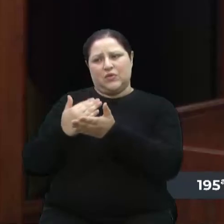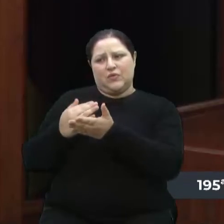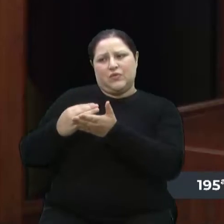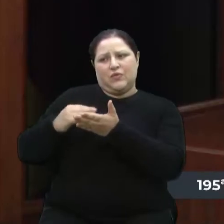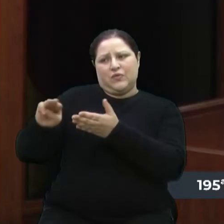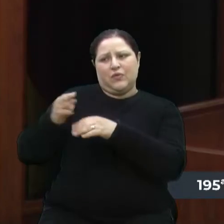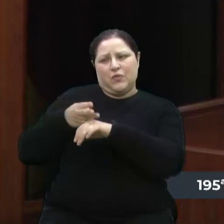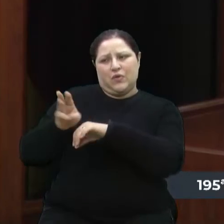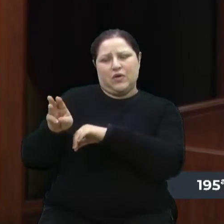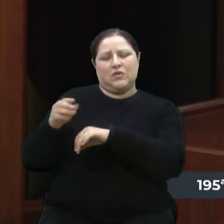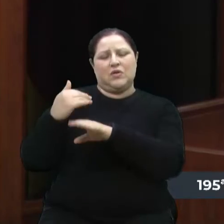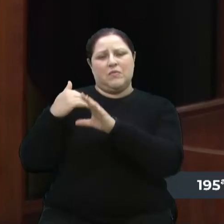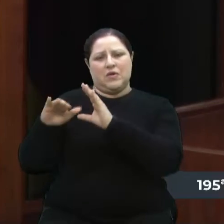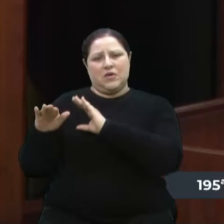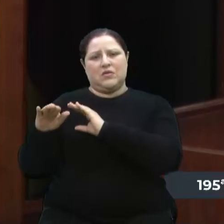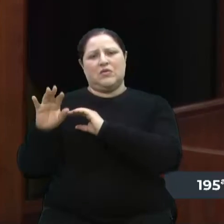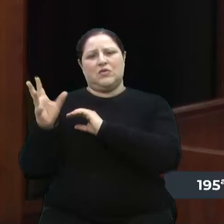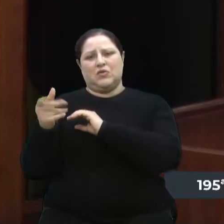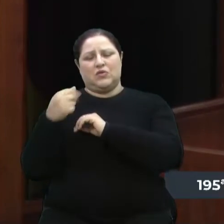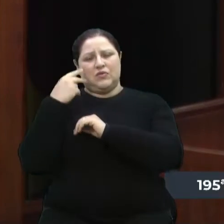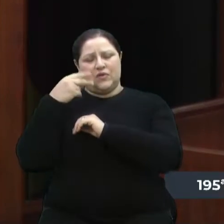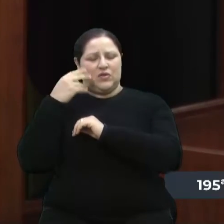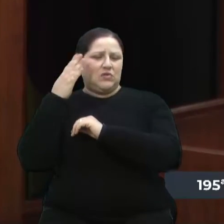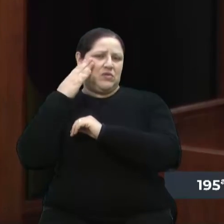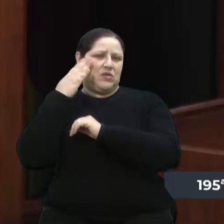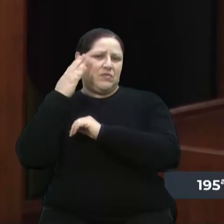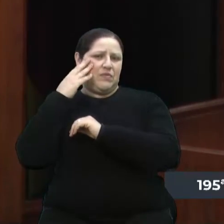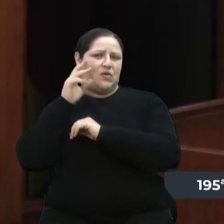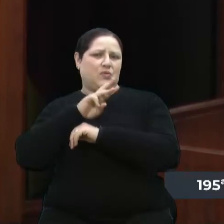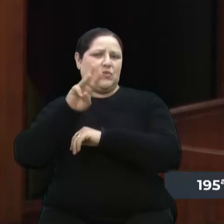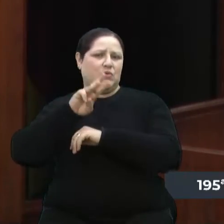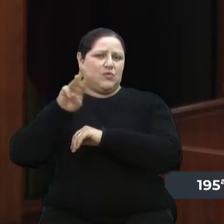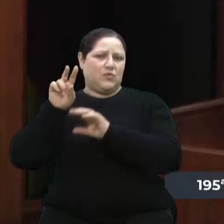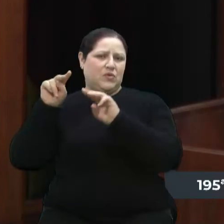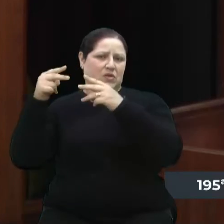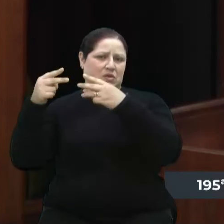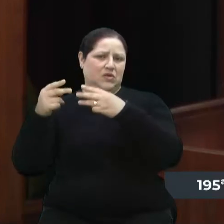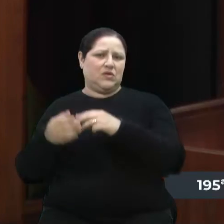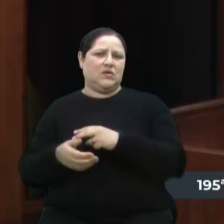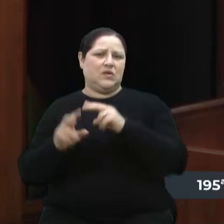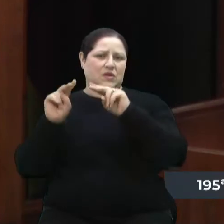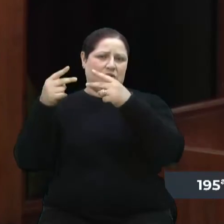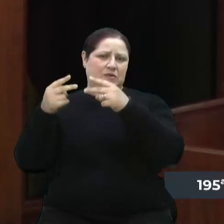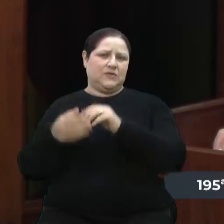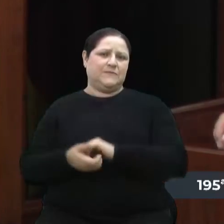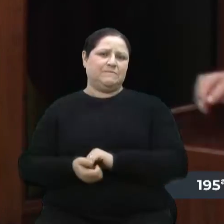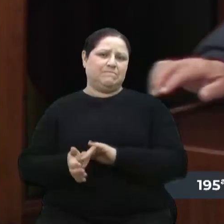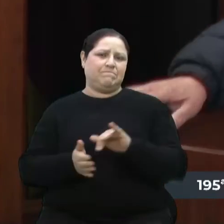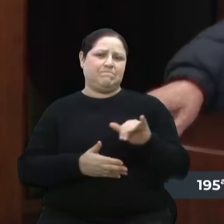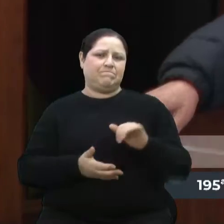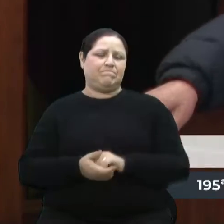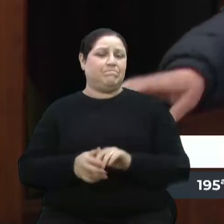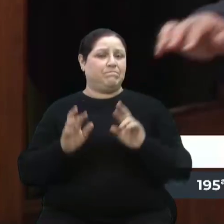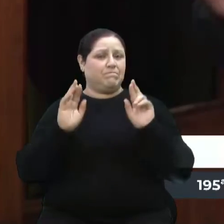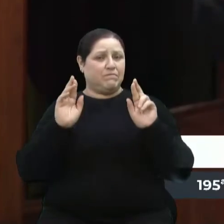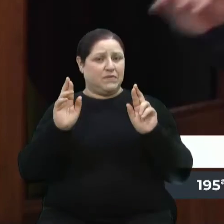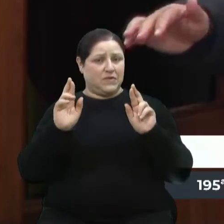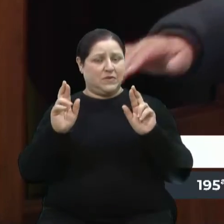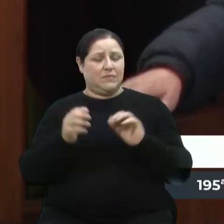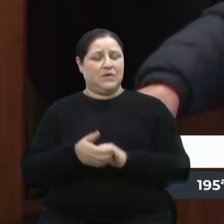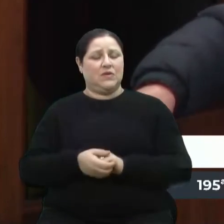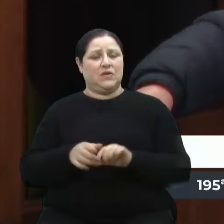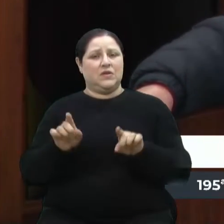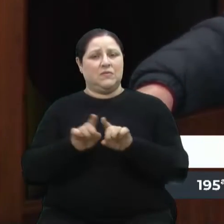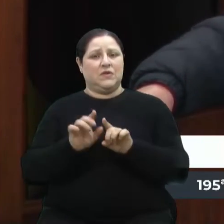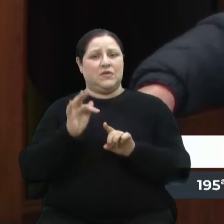Marisol. Agradecer a todos os vereadores pelos apartes. Agora que espero que também aumente, quando